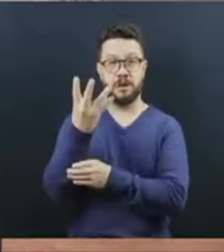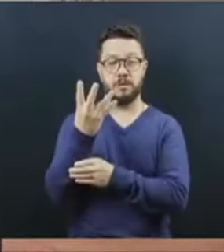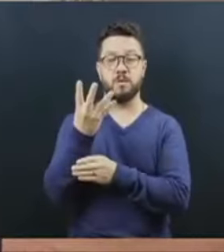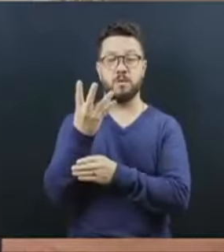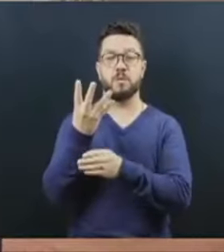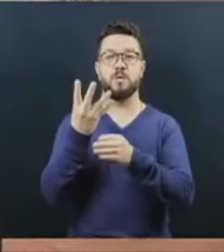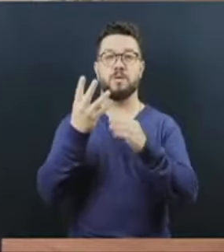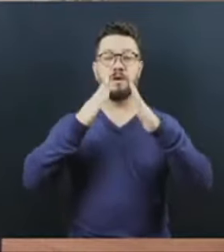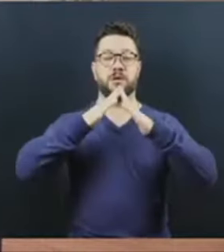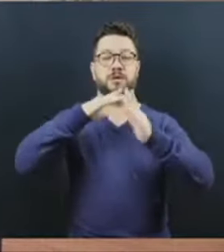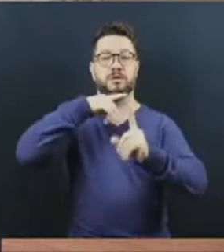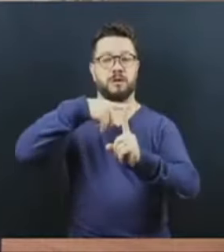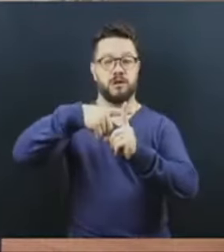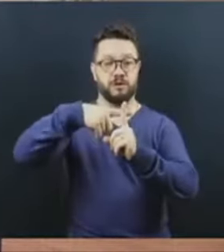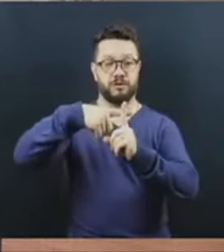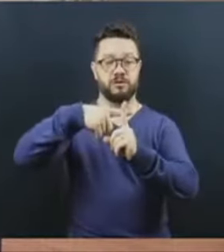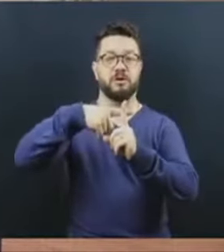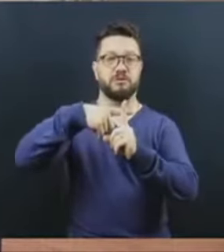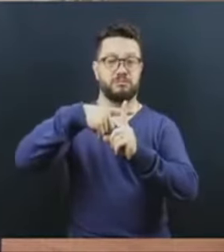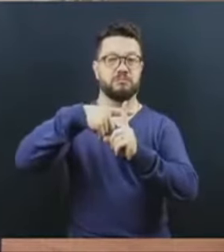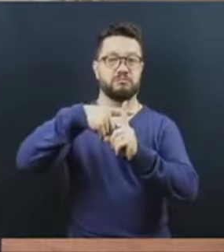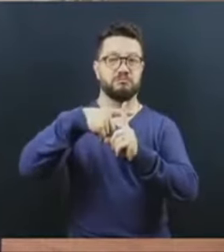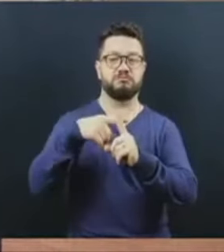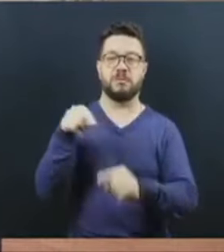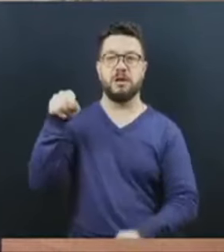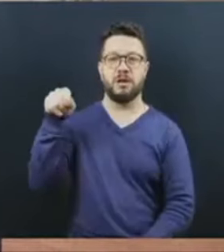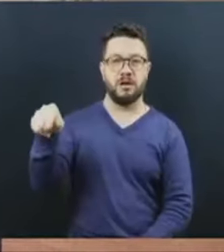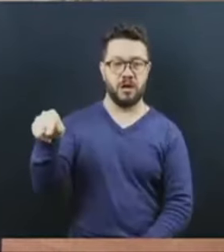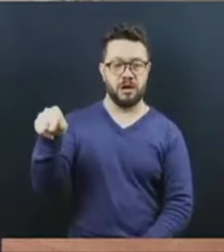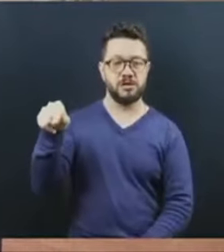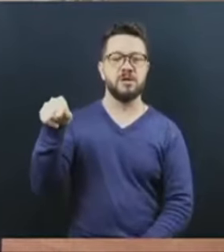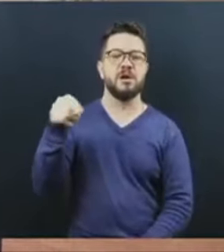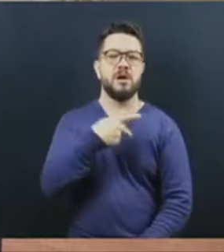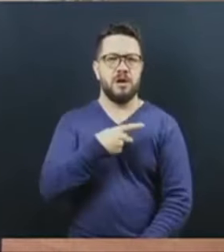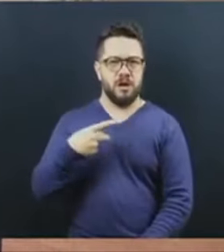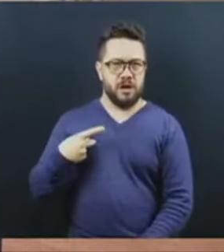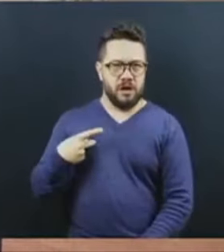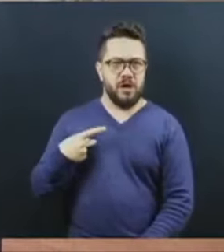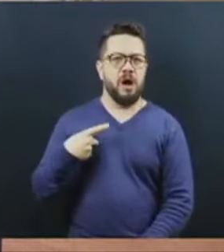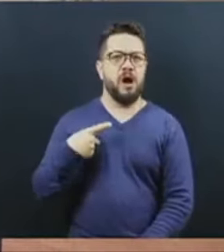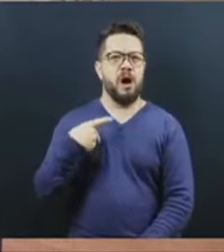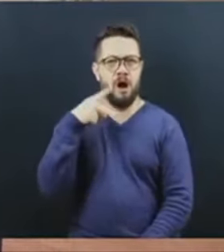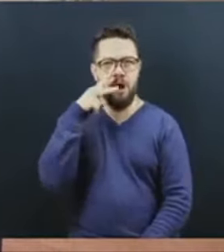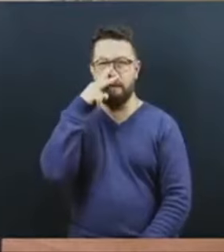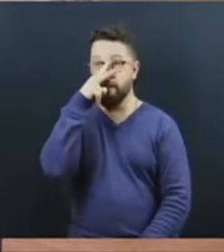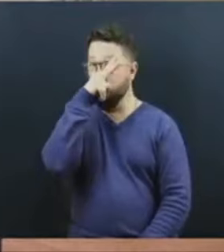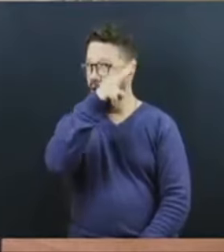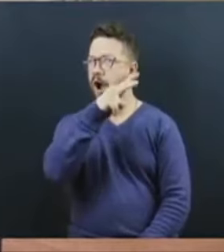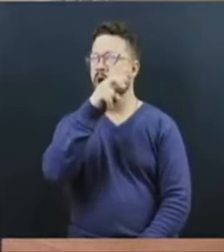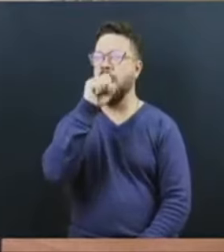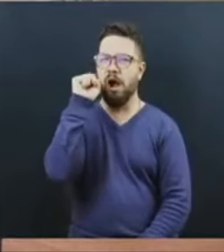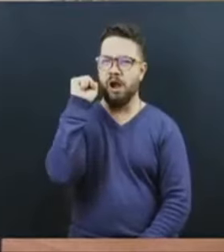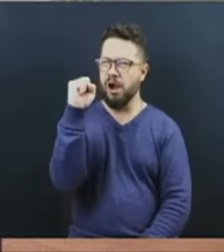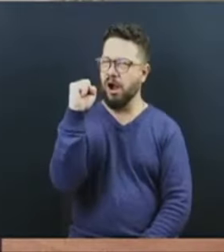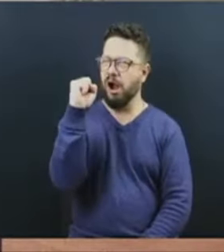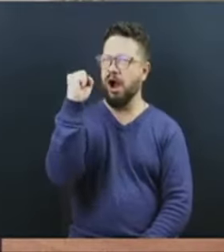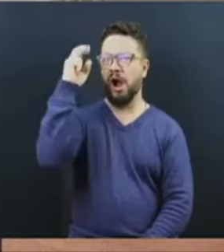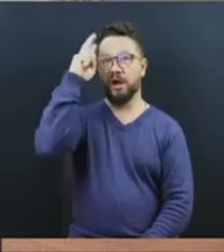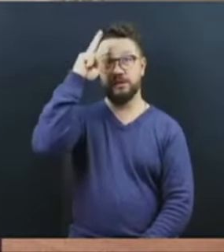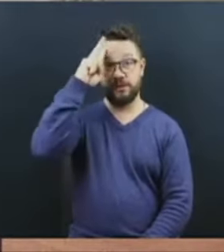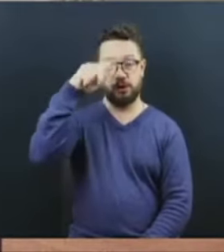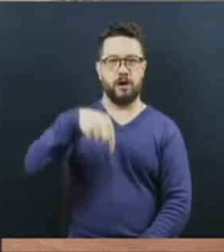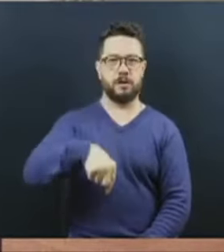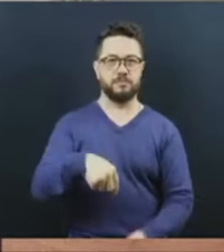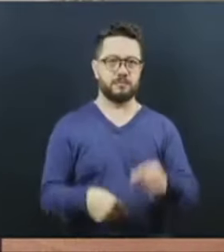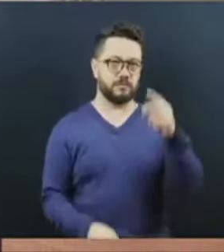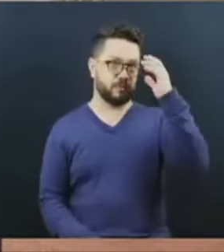em todo o Brasil. E o saudoso missionário teve uma história muito forte aqui em Curitiba. Quem é das antigas sabe do que eu